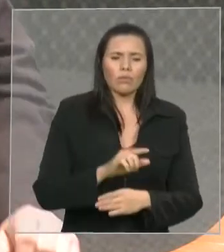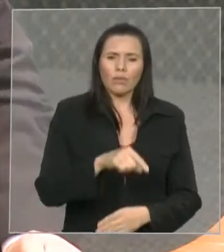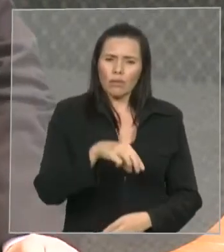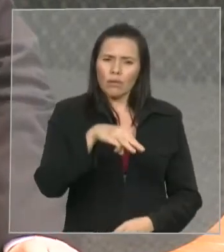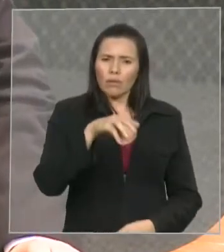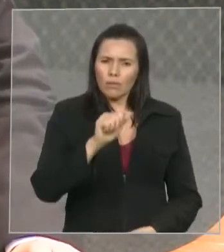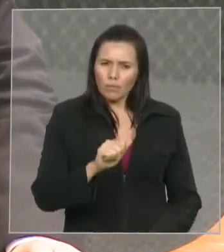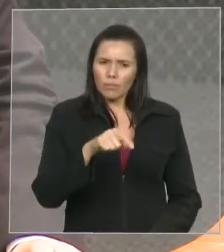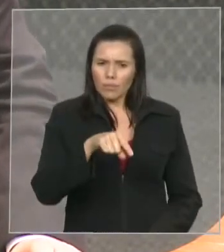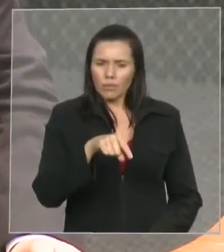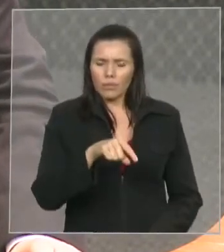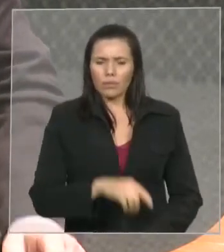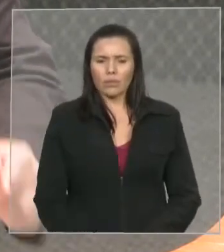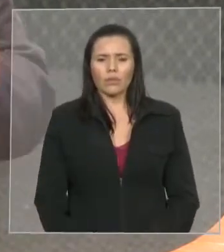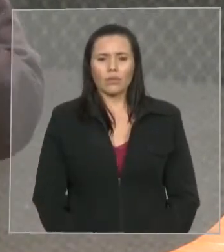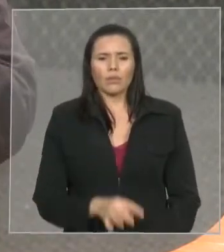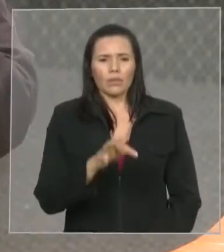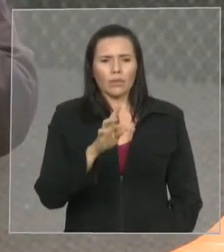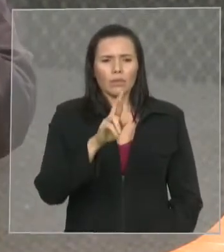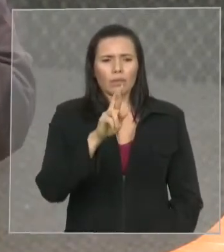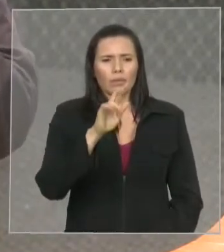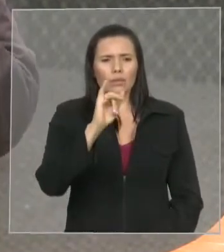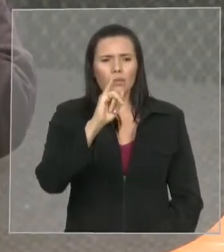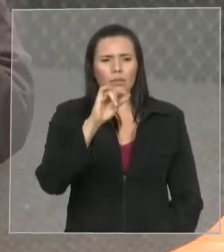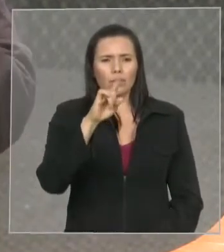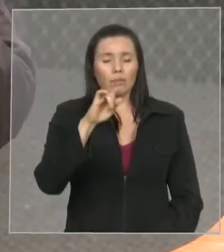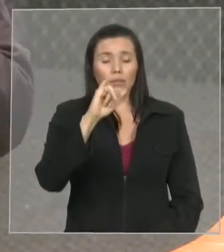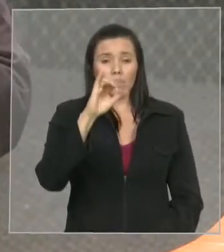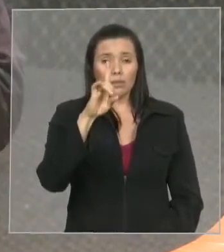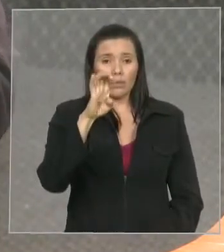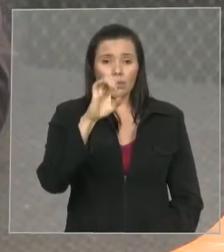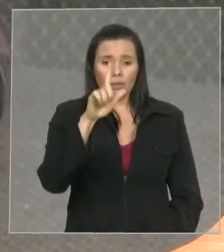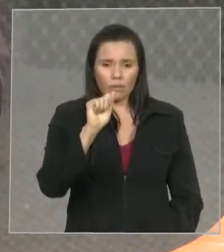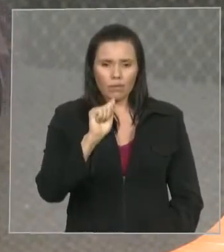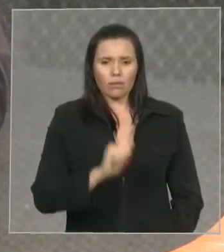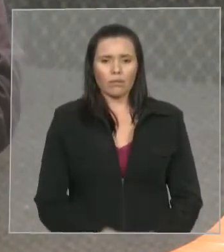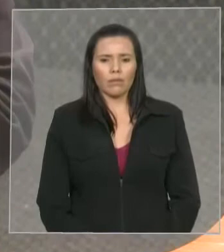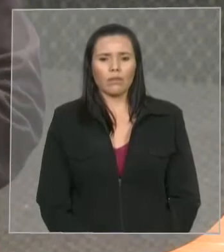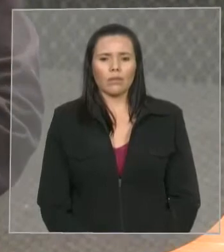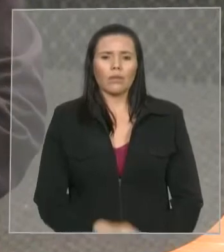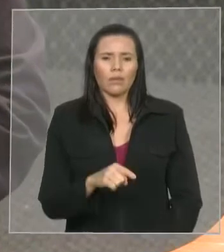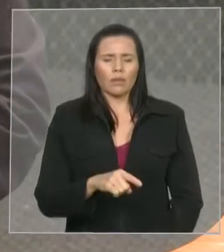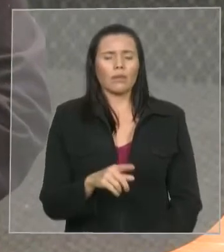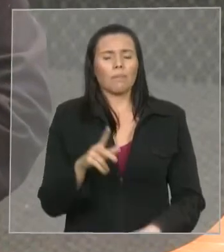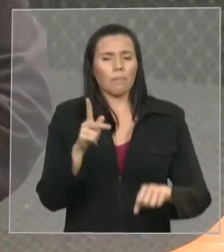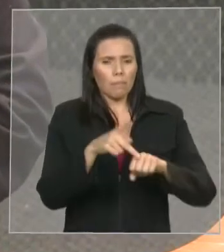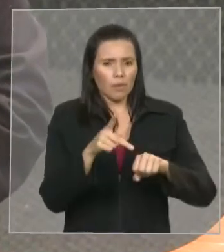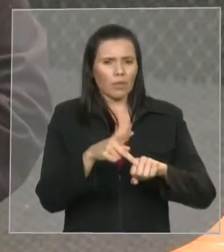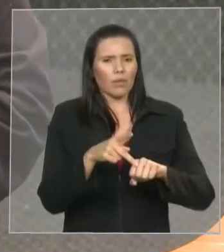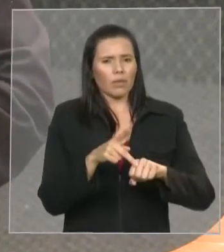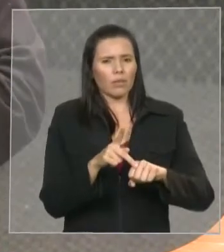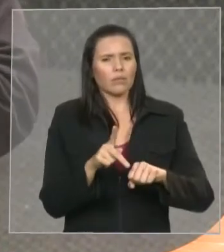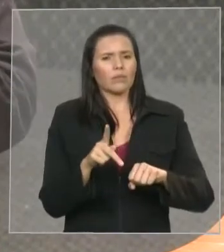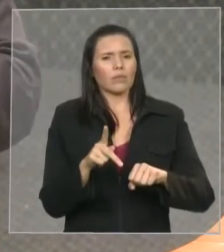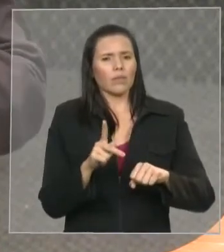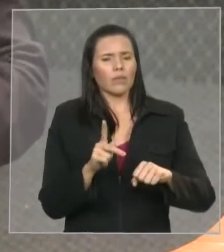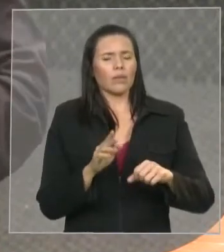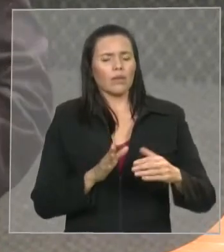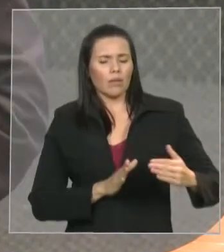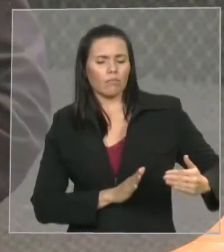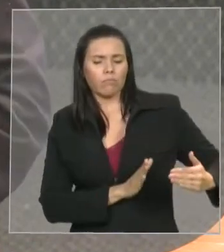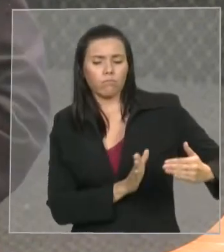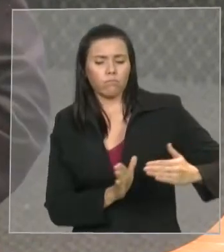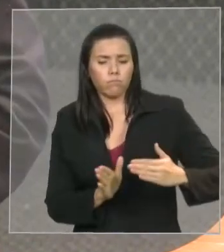para aquelas cidades, vai interligar duas princesas do Mearim, Pedreiras e Bacabal, e vai